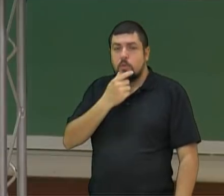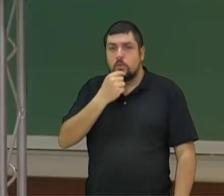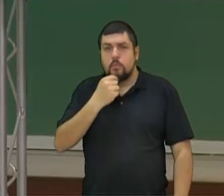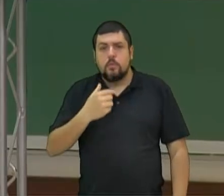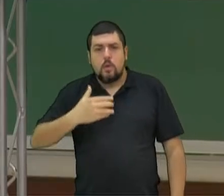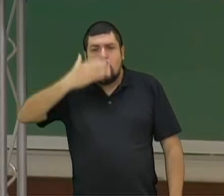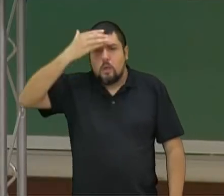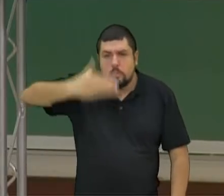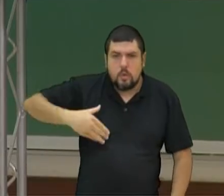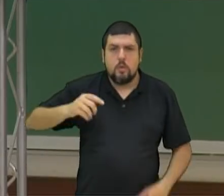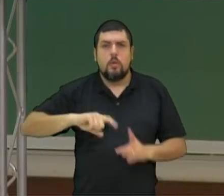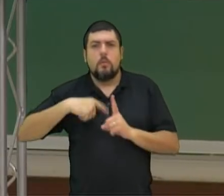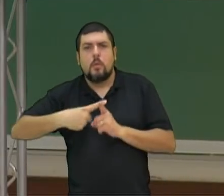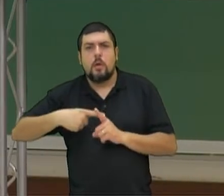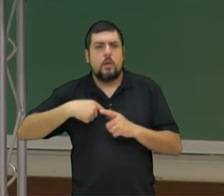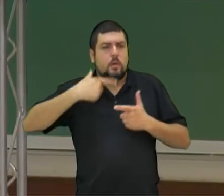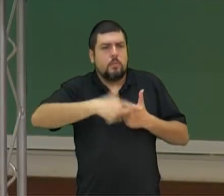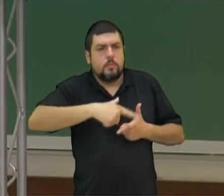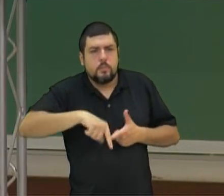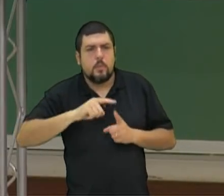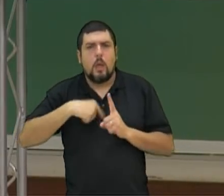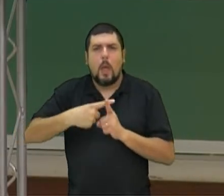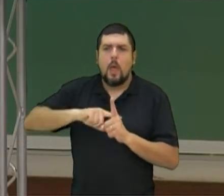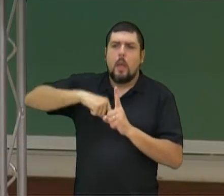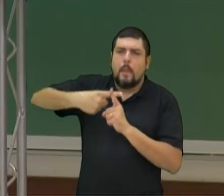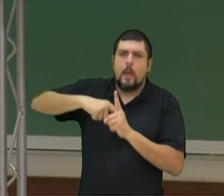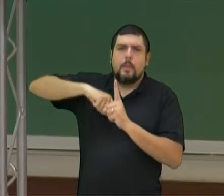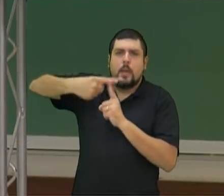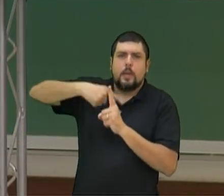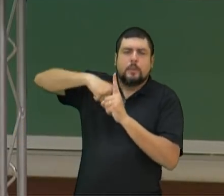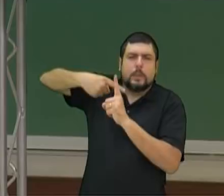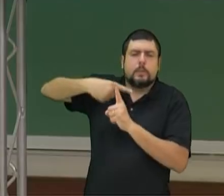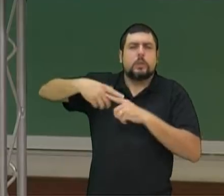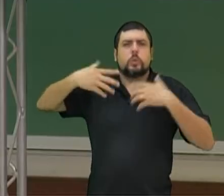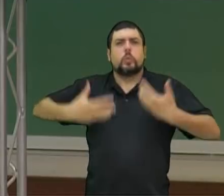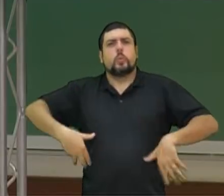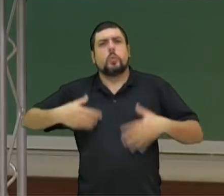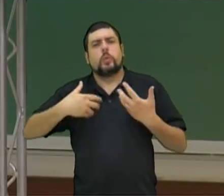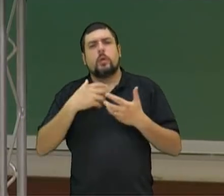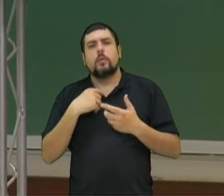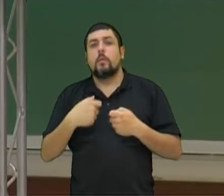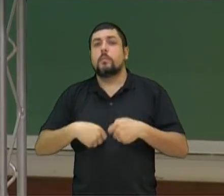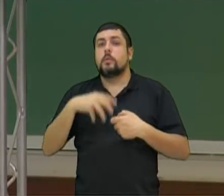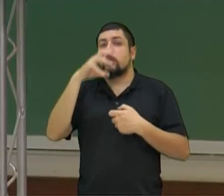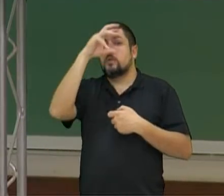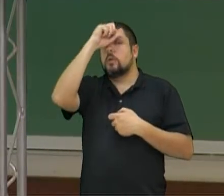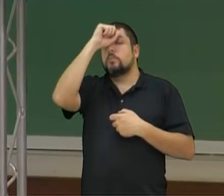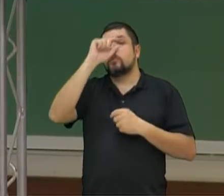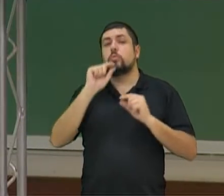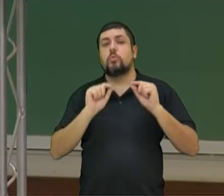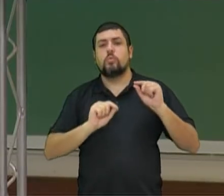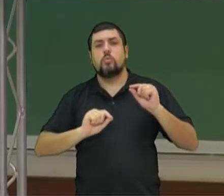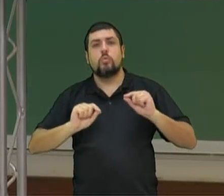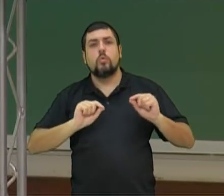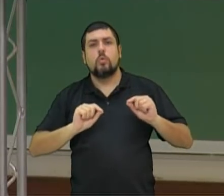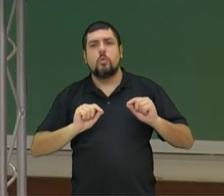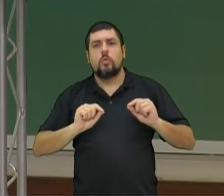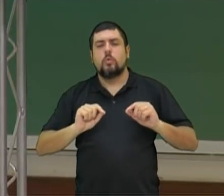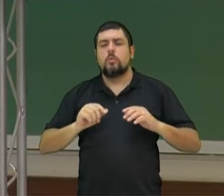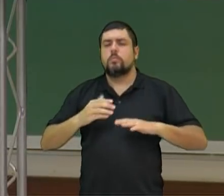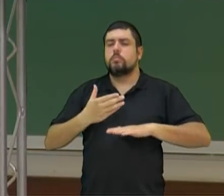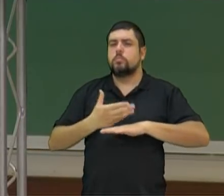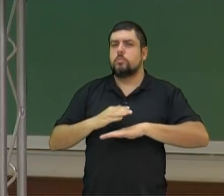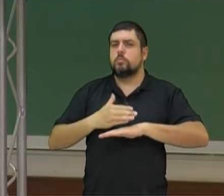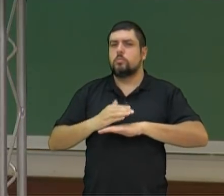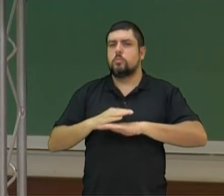de problema, e ele já está ficando o quê? Estressado. Então, nós temos que aprender a lidar com situações que são postas no nosso dia a